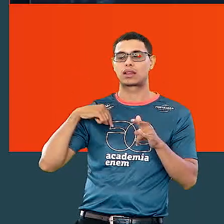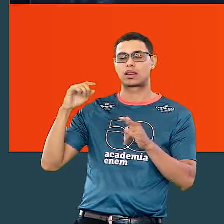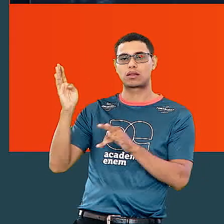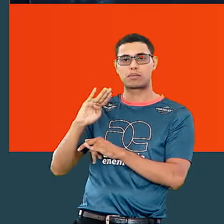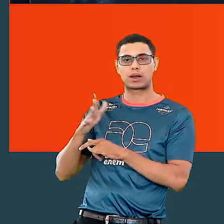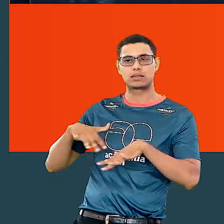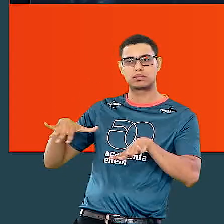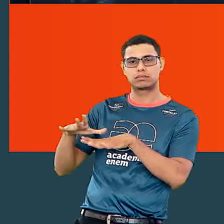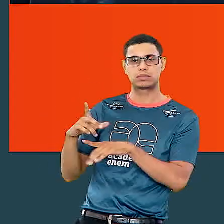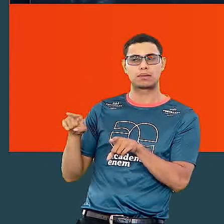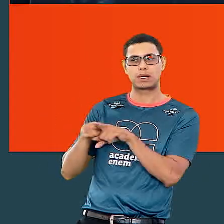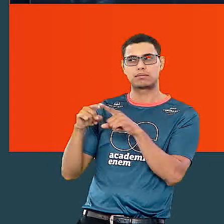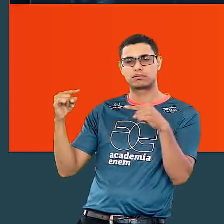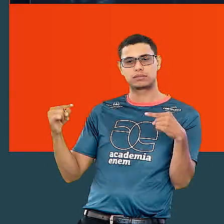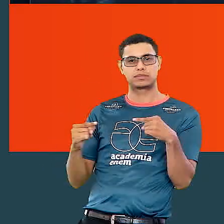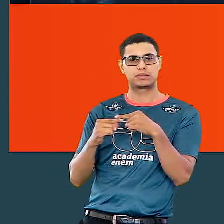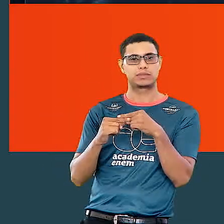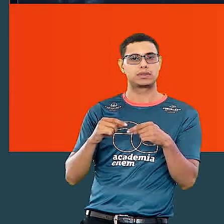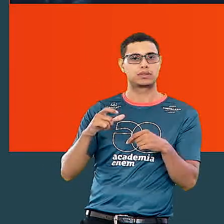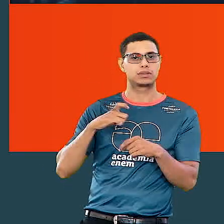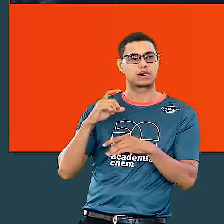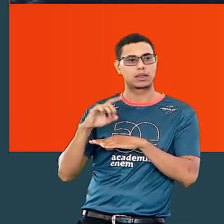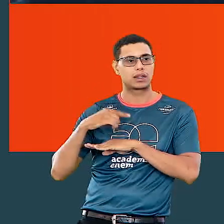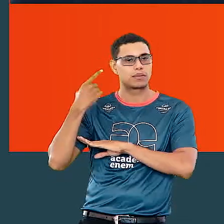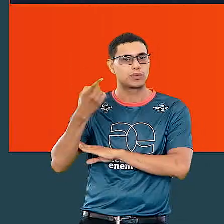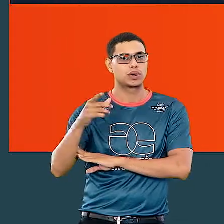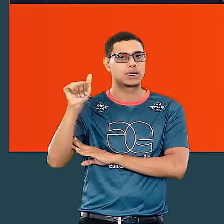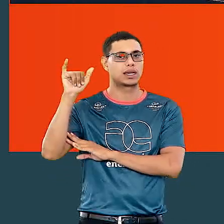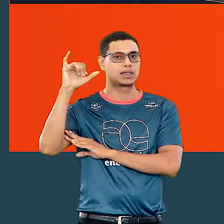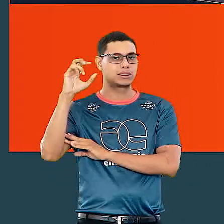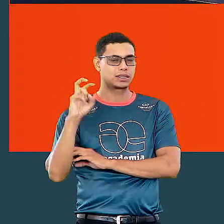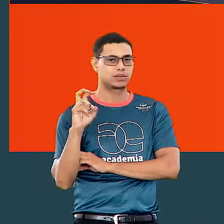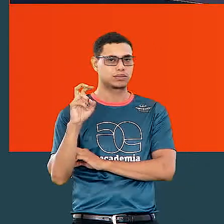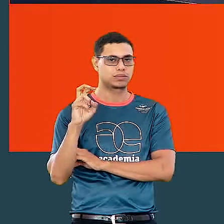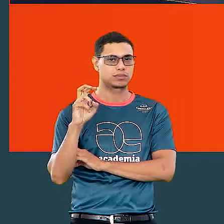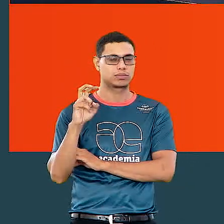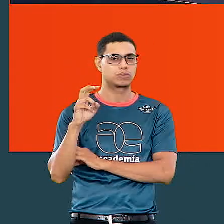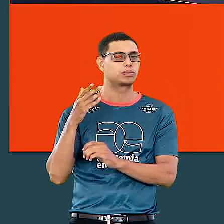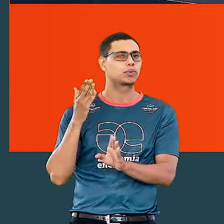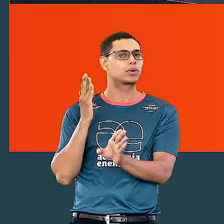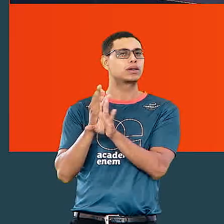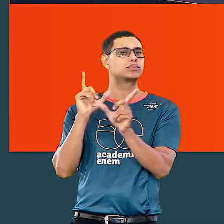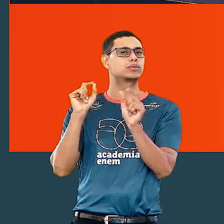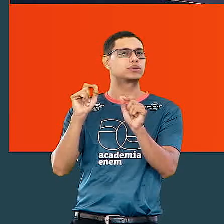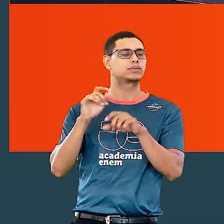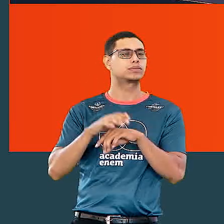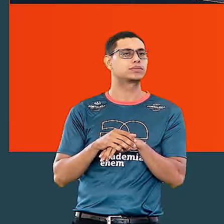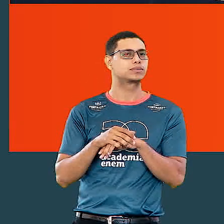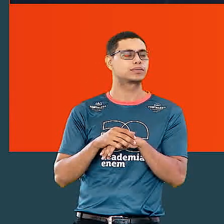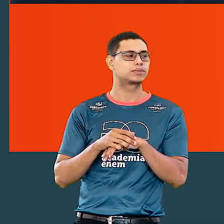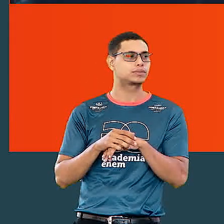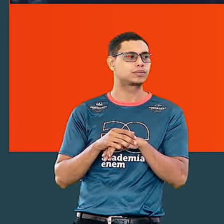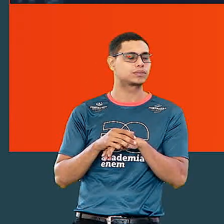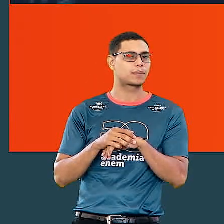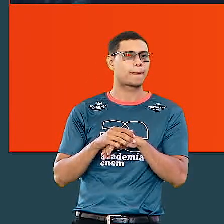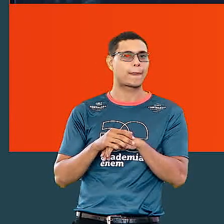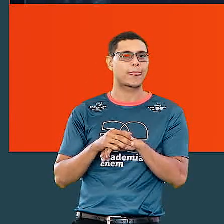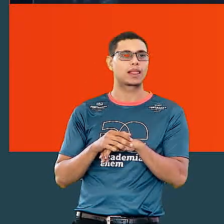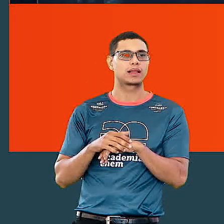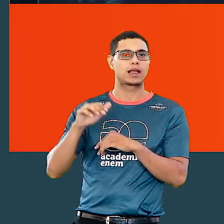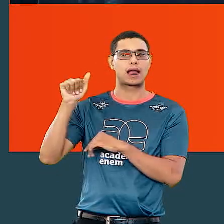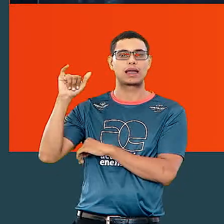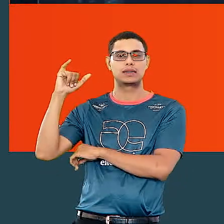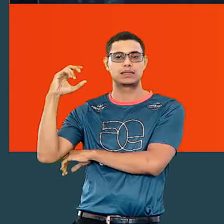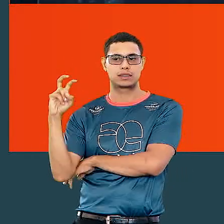brasileiro posterior ao AI-5, porque descreve. Puxa a seta em AI-5. Puxa a seta em